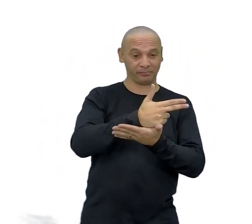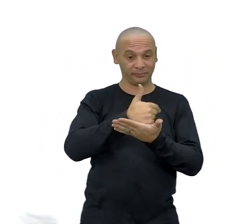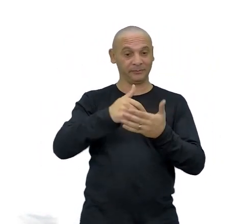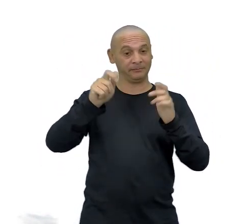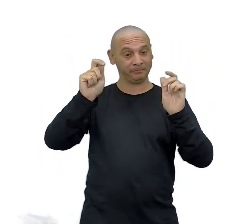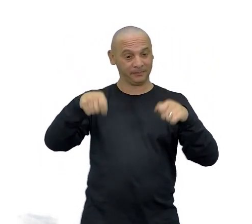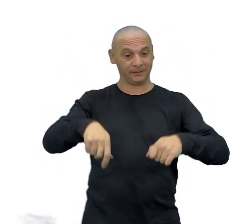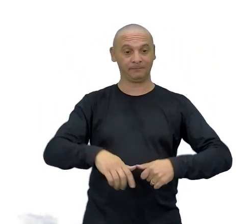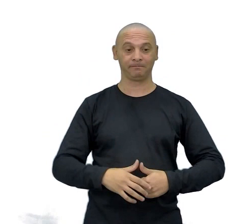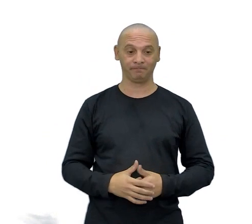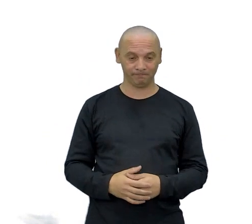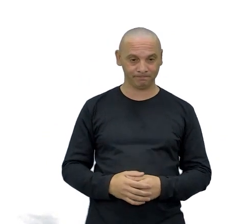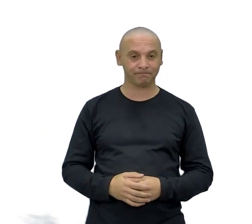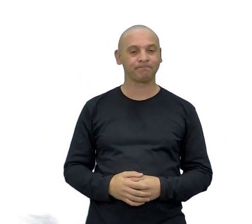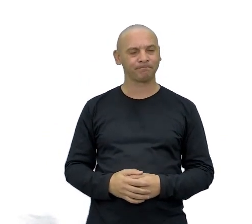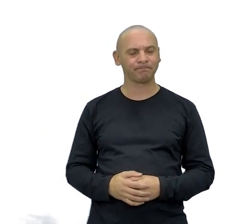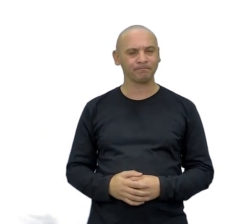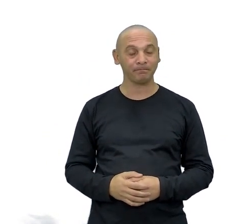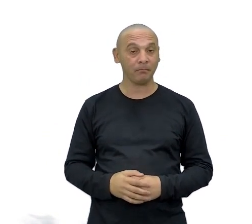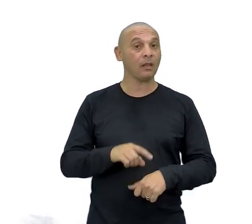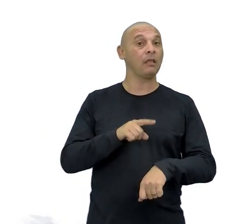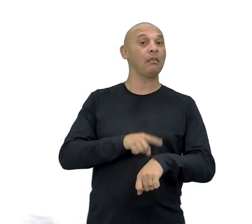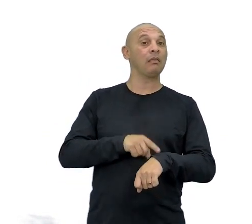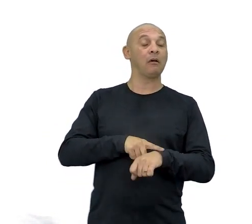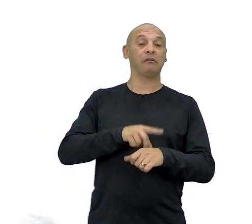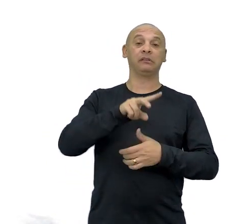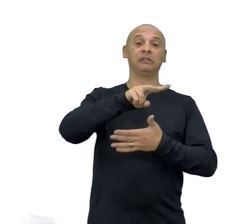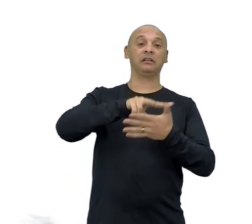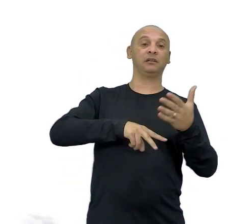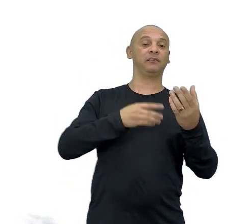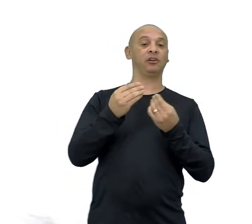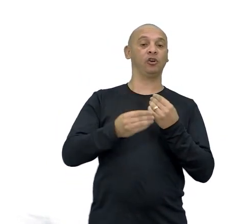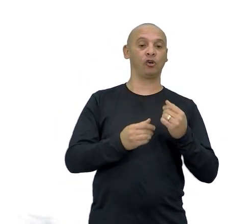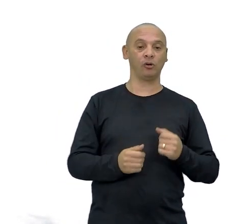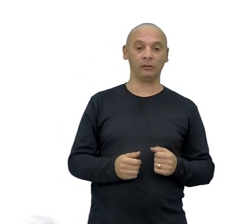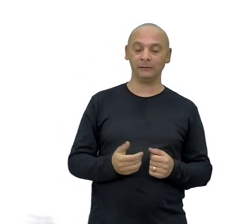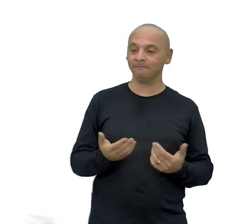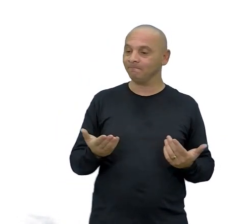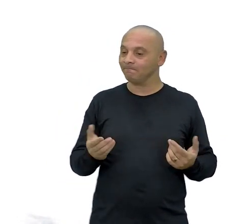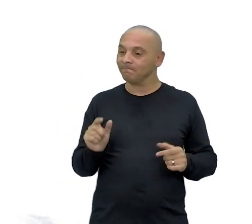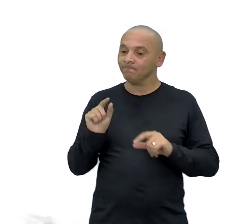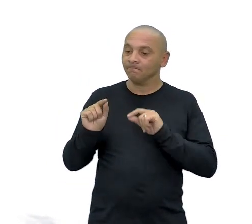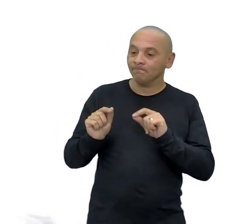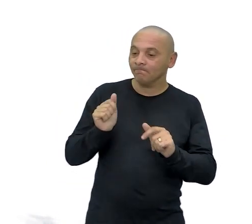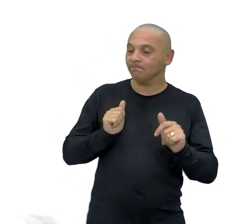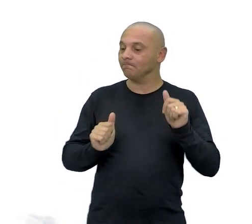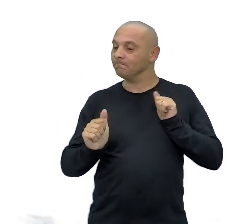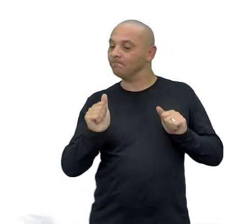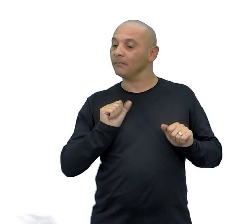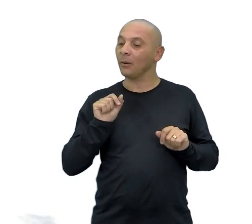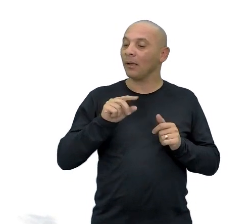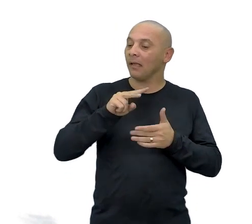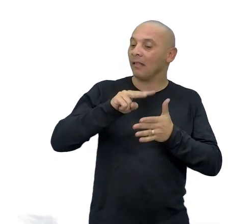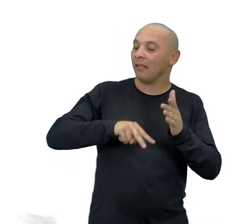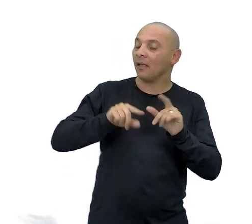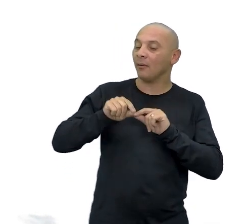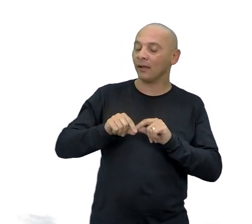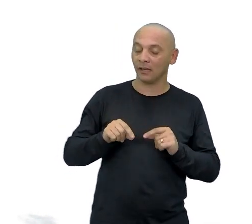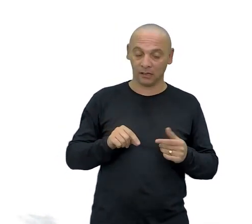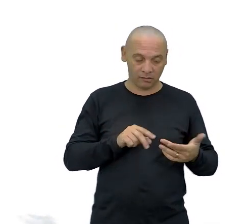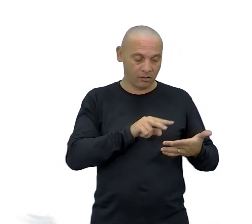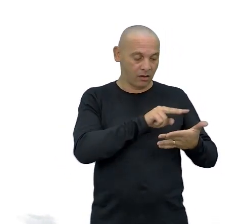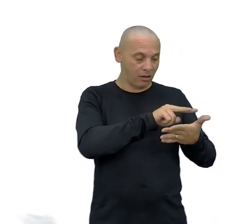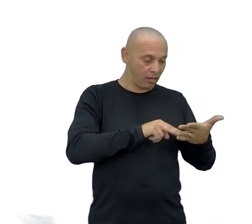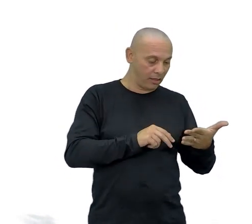outros. Durante a leitura, então, exposição das expectativas acerca da leitura. Vocês vão lendo e